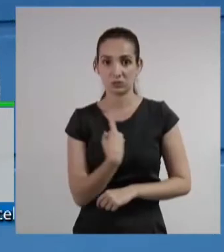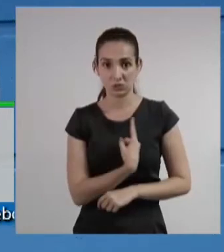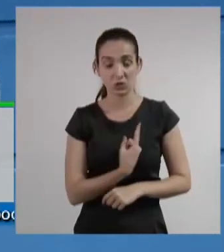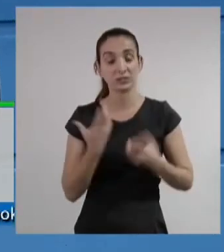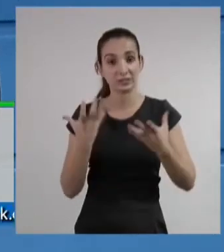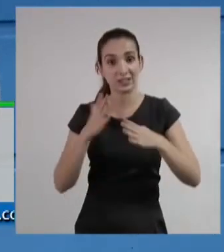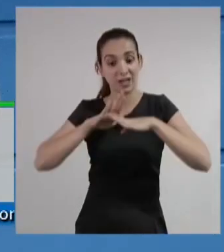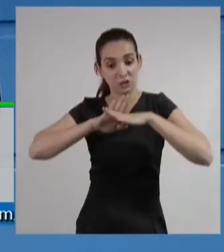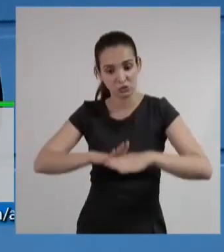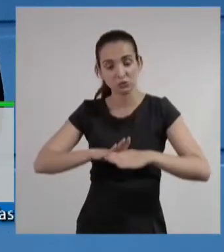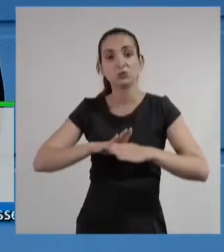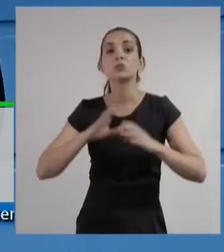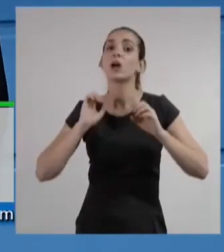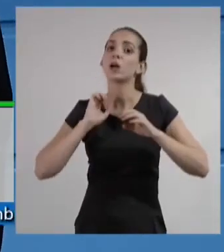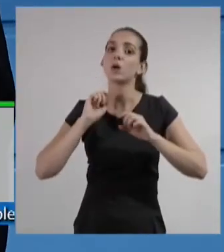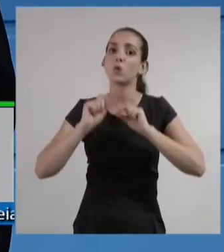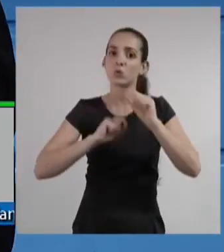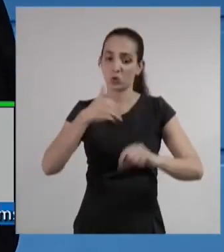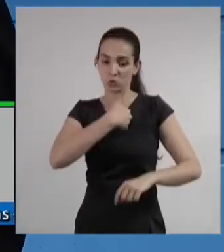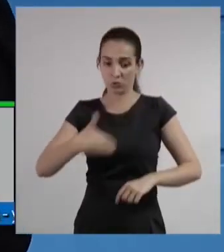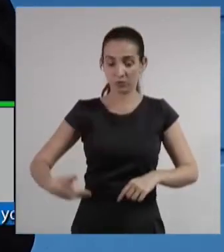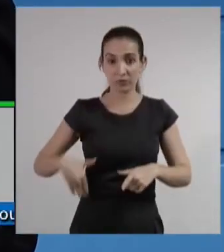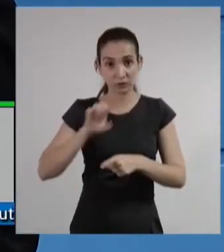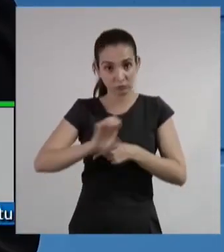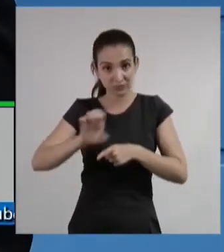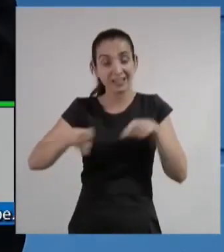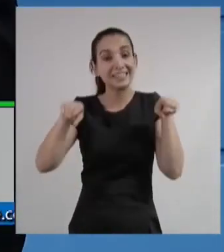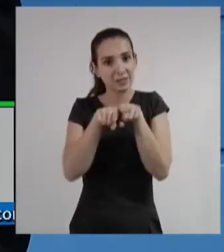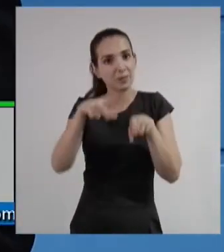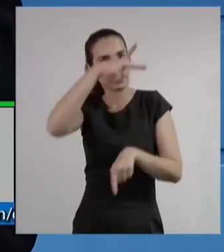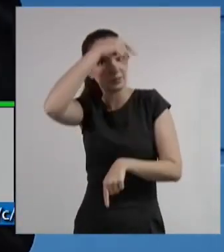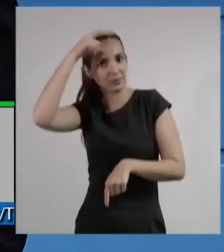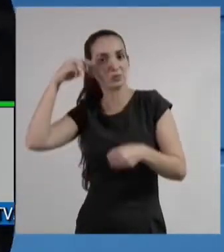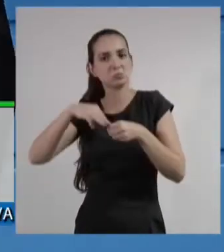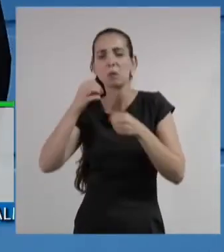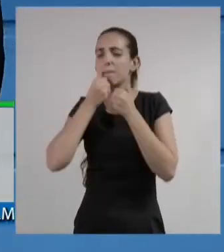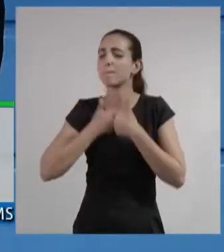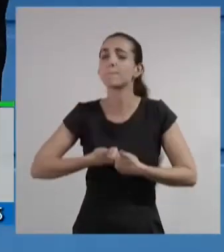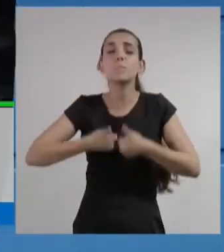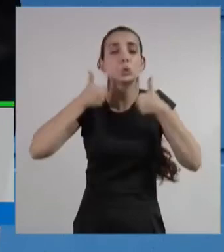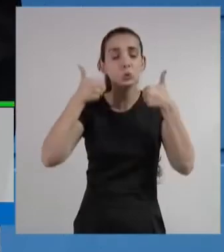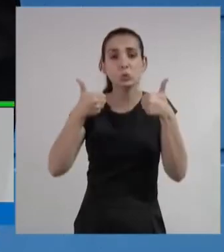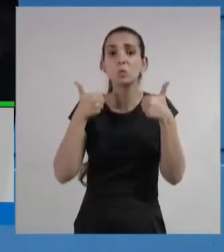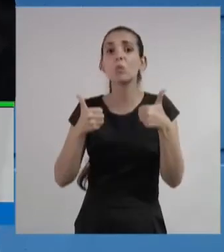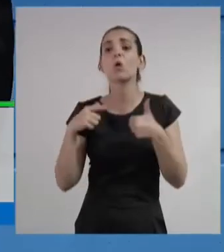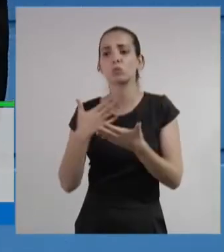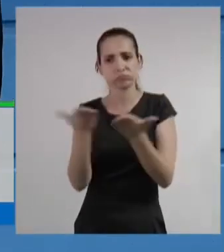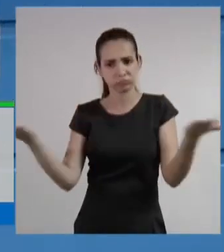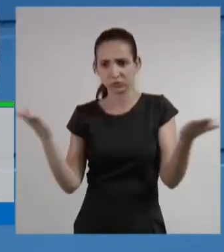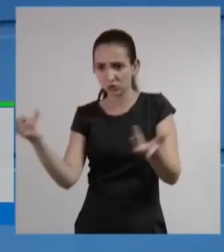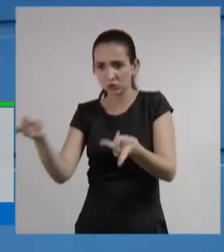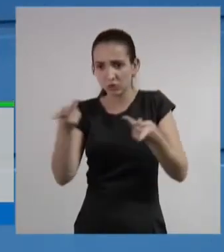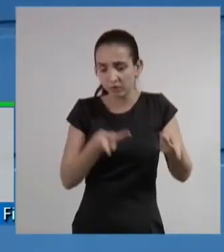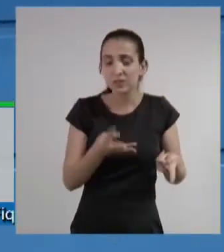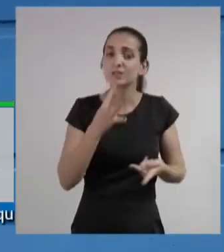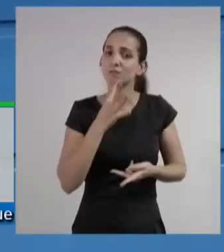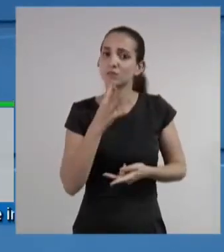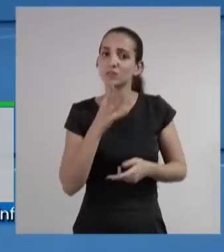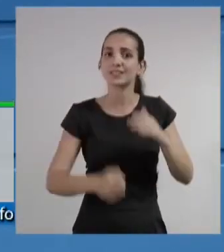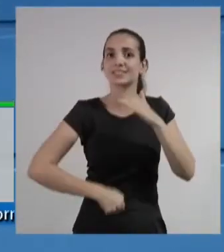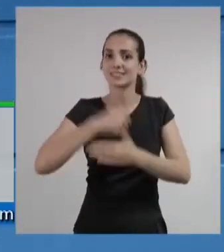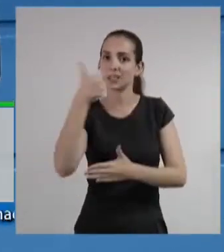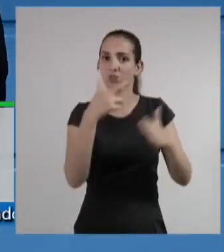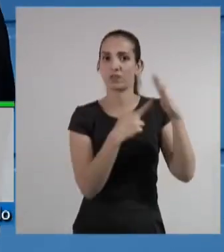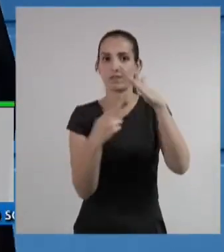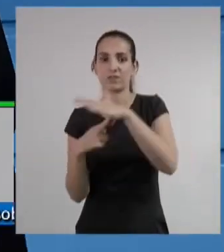com certeza, com a colaboração, contribuição do Governo do Estado e da Prefeitura Municipal. Vale a pena ir lá conhecer a segunda-feira